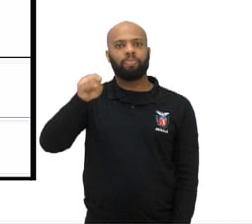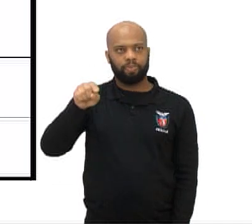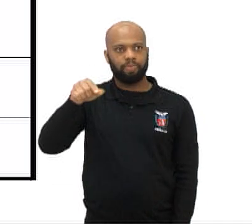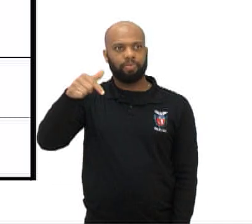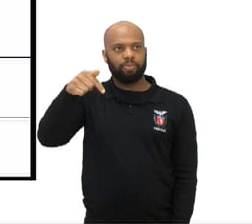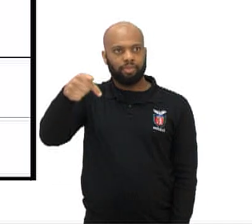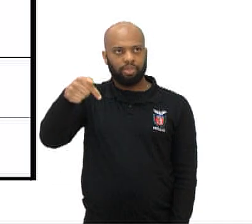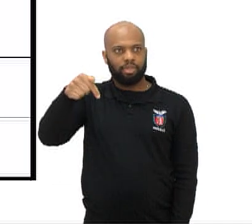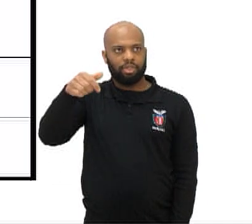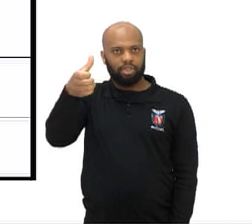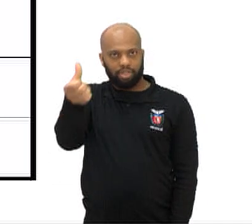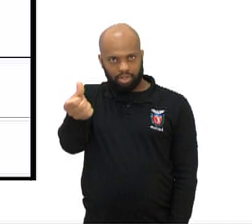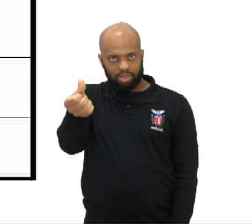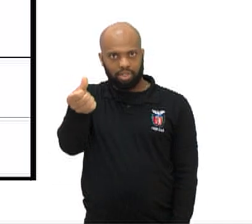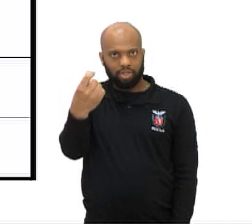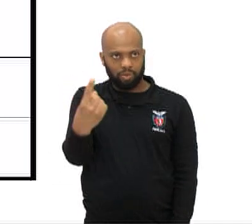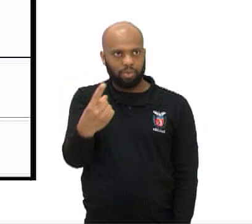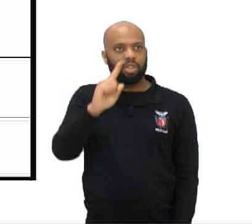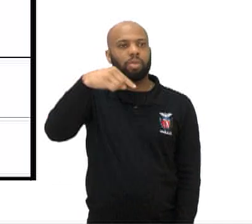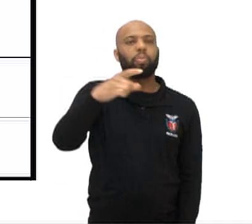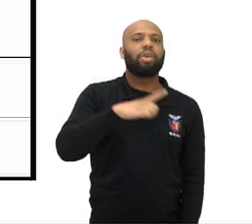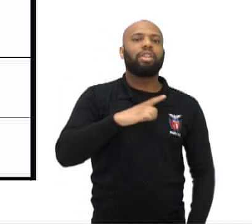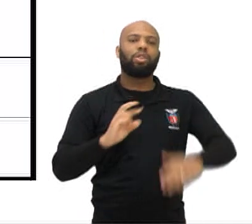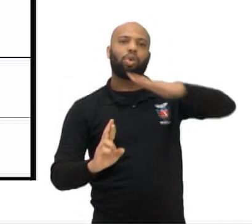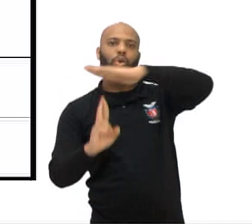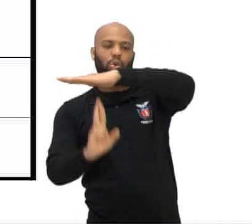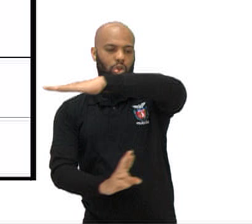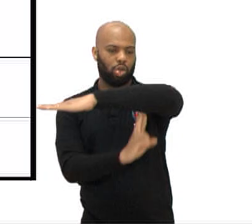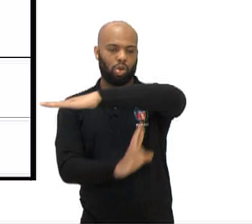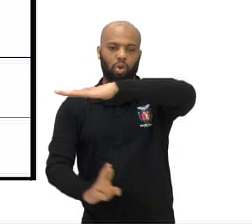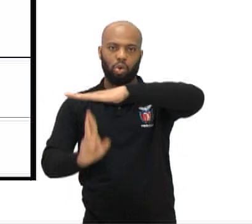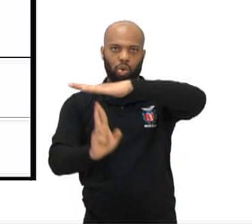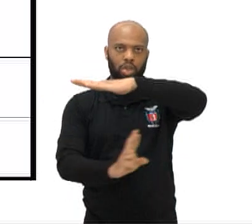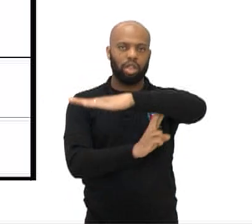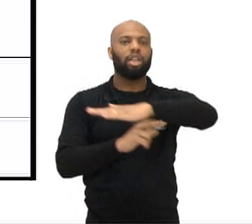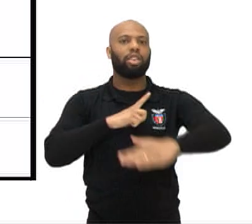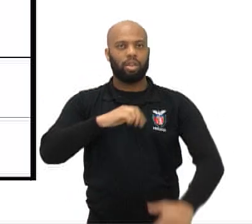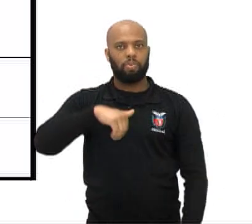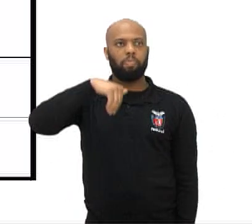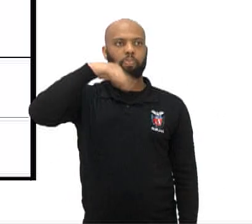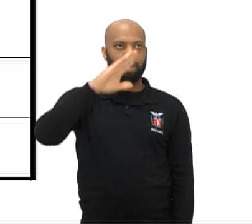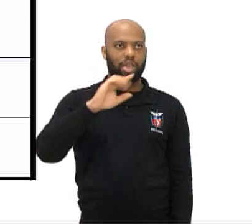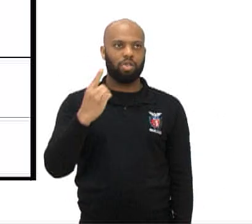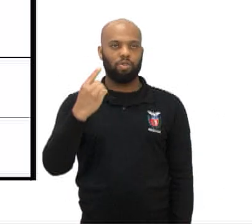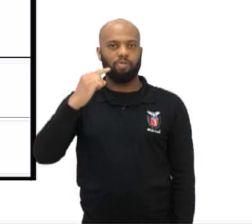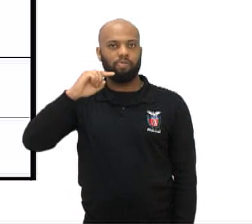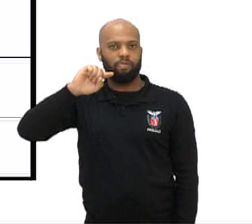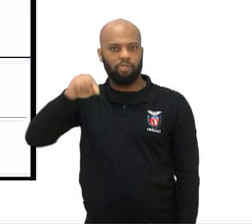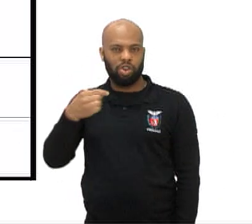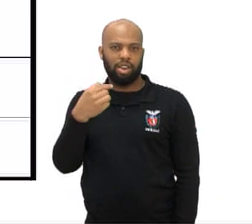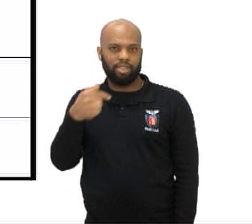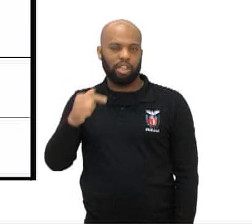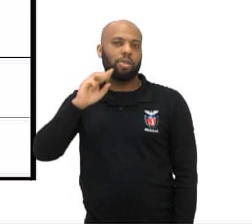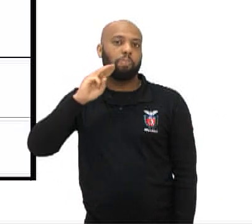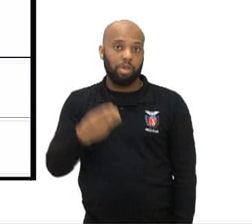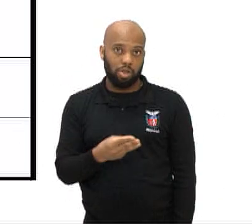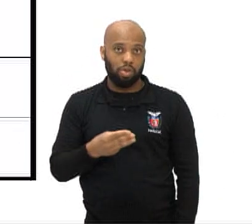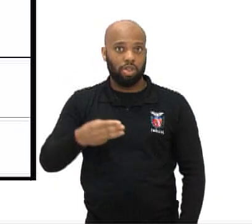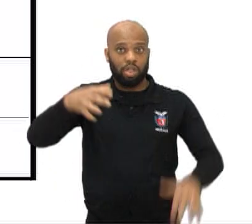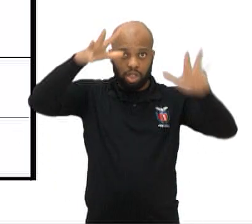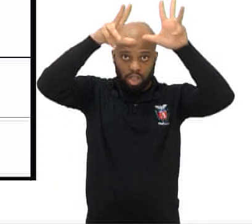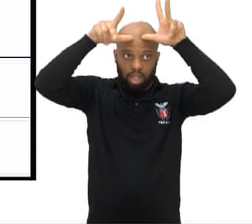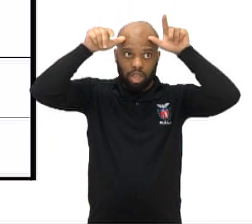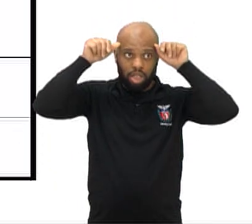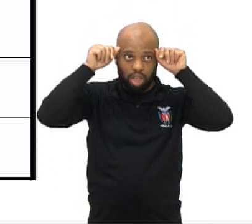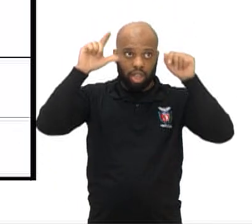605 mil. Depois, Rondônia, nós vamos ter ali um pouco mais, 1,7 milhões. O Acre, com